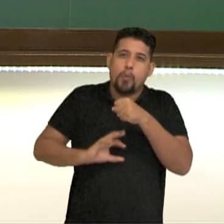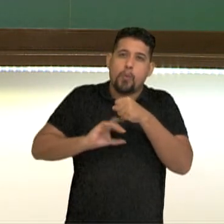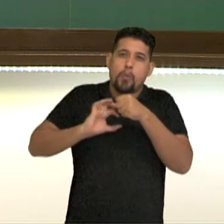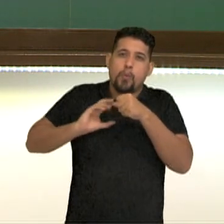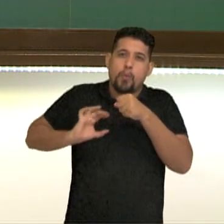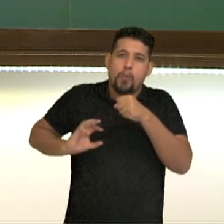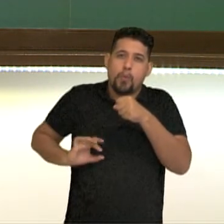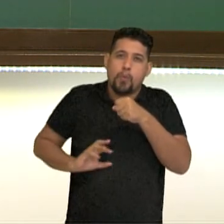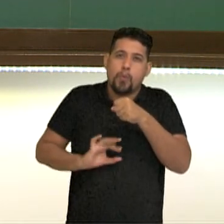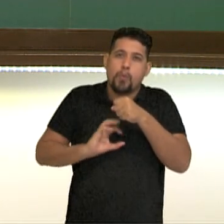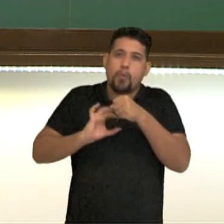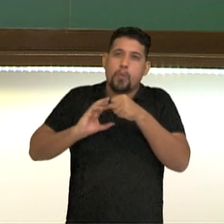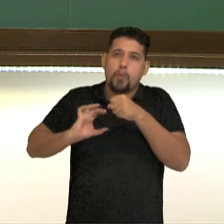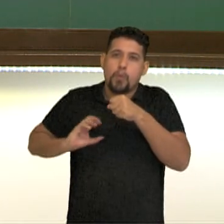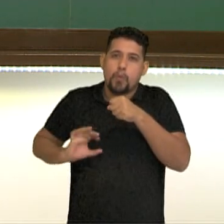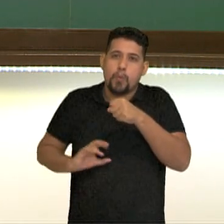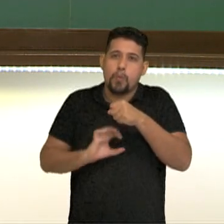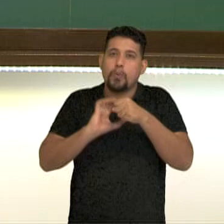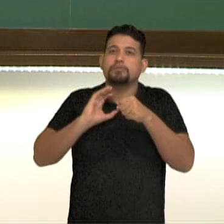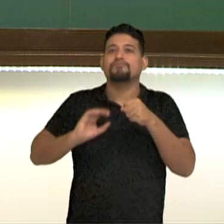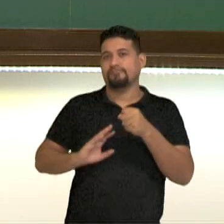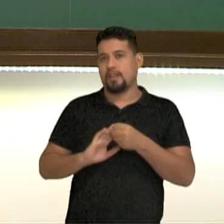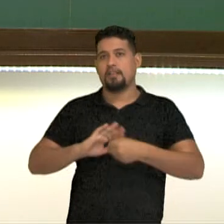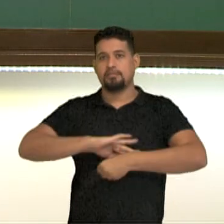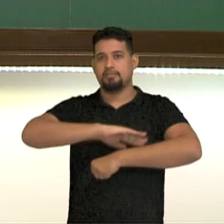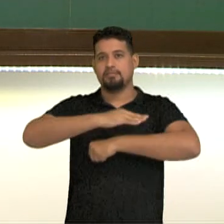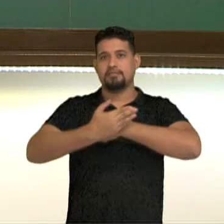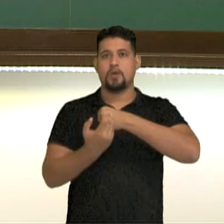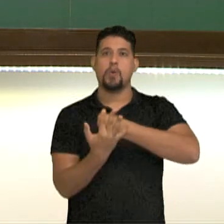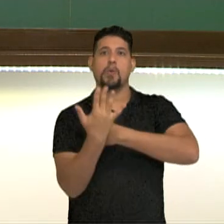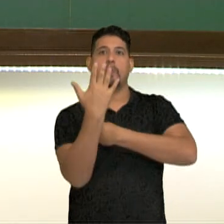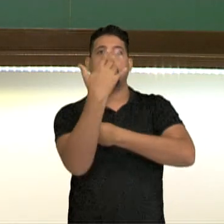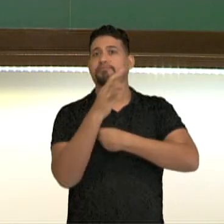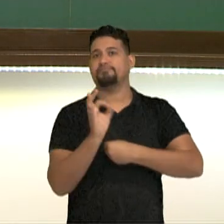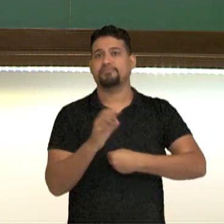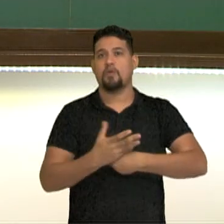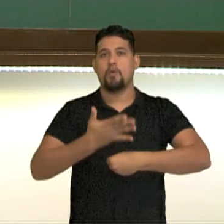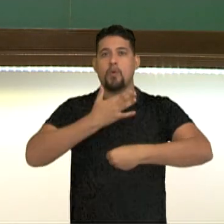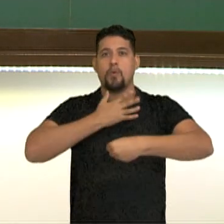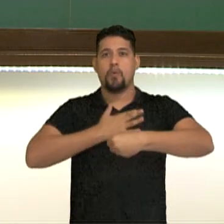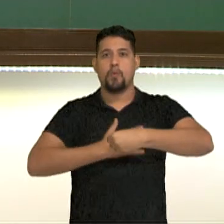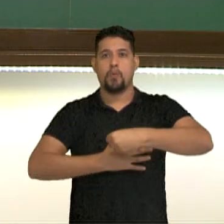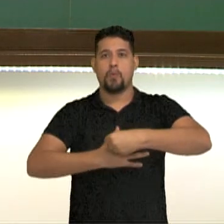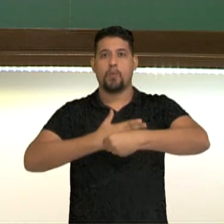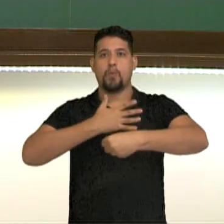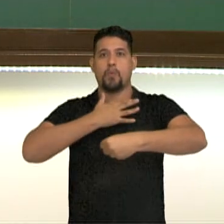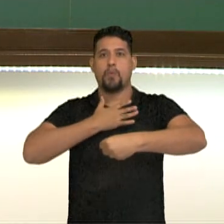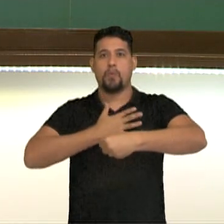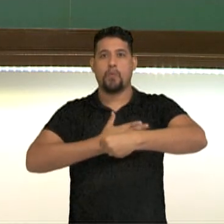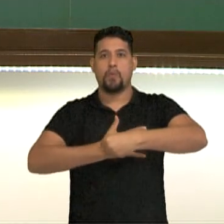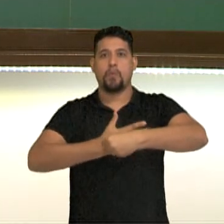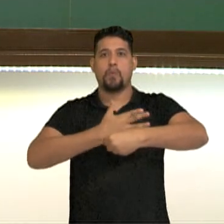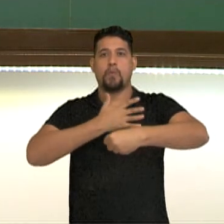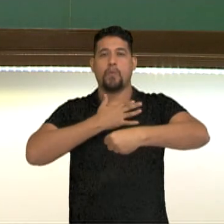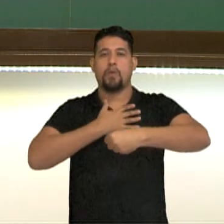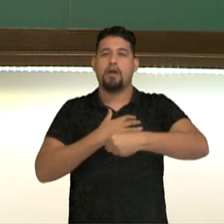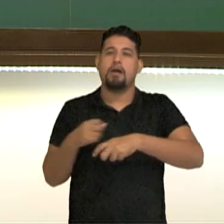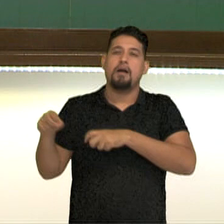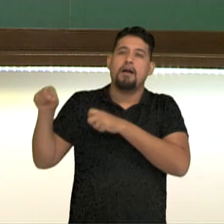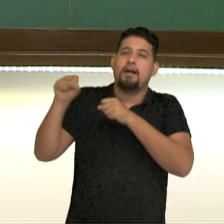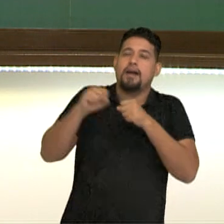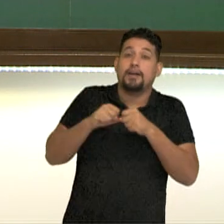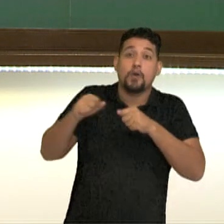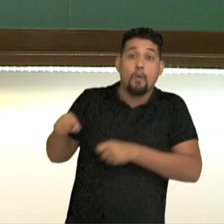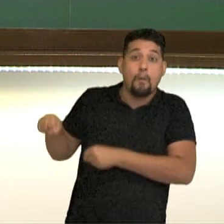sai, mas aí ele encontra o isolante e ele não consegue sair dali. E aí ele bate e ele volta para você. Lembre-se,